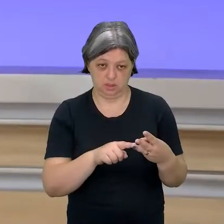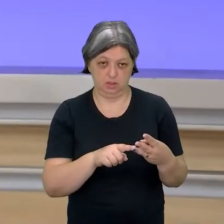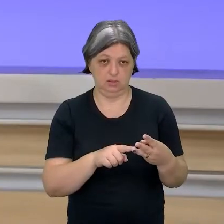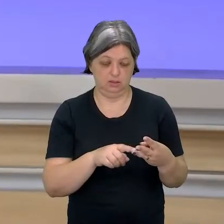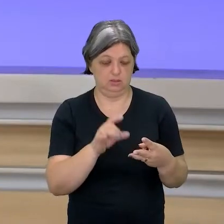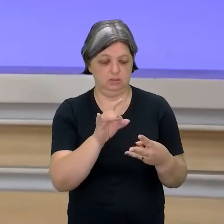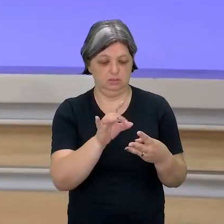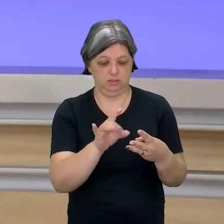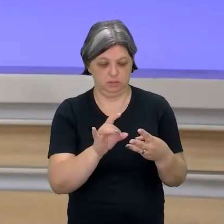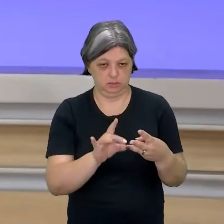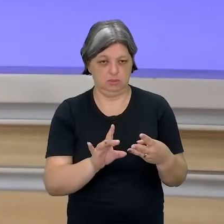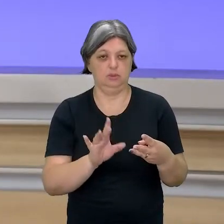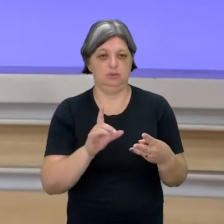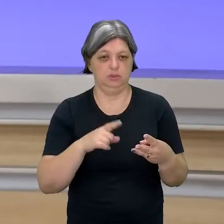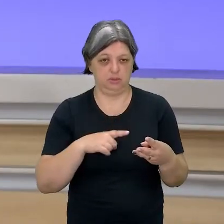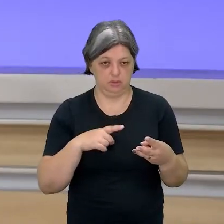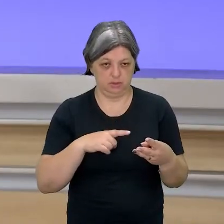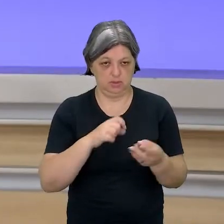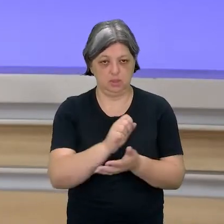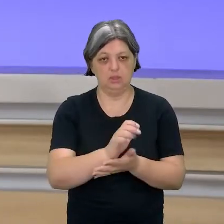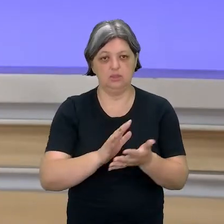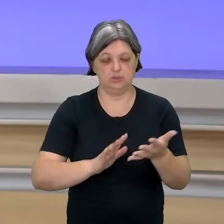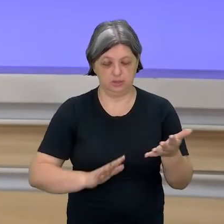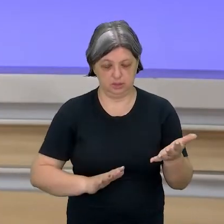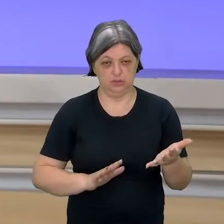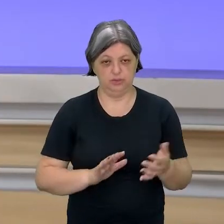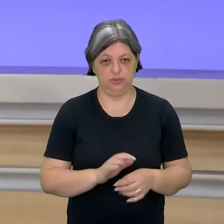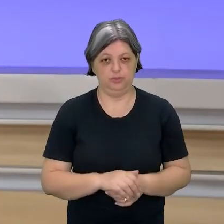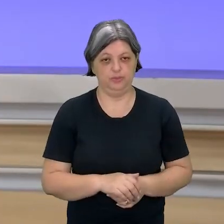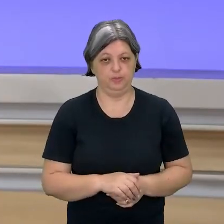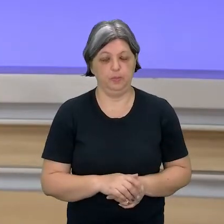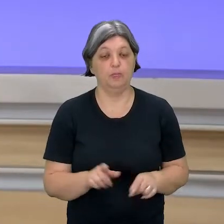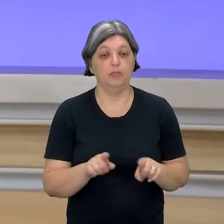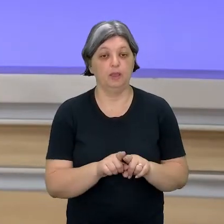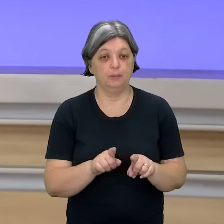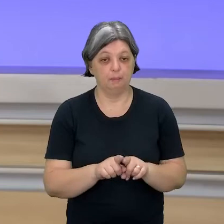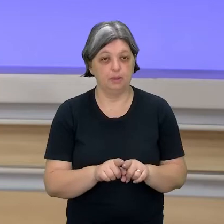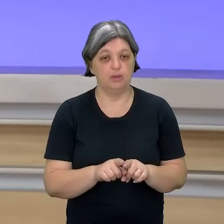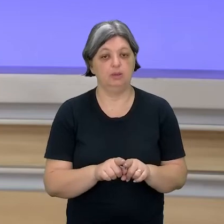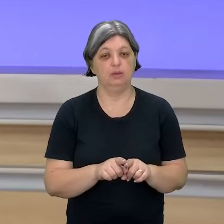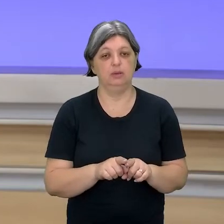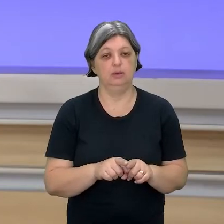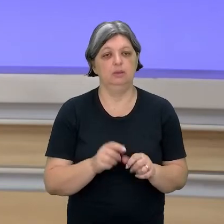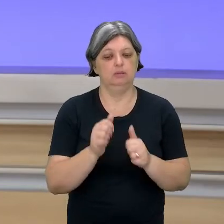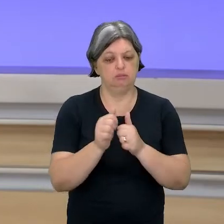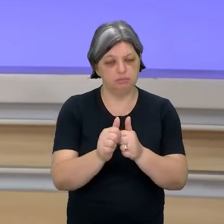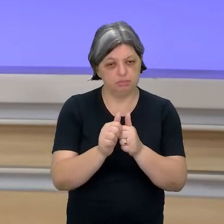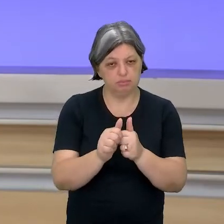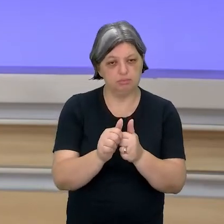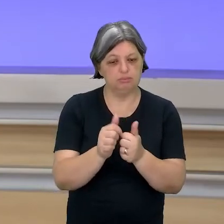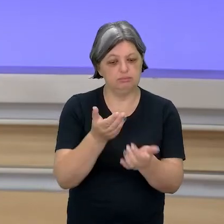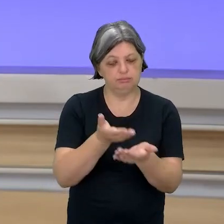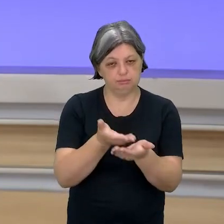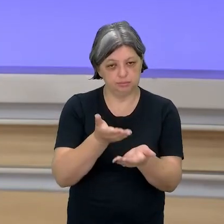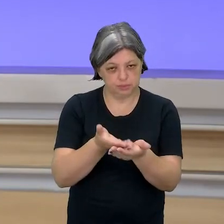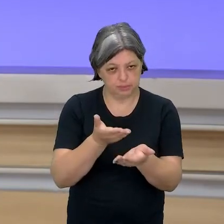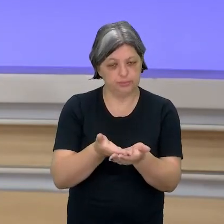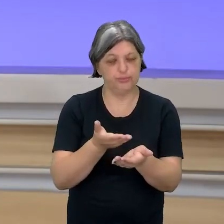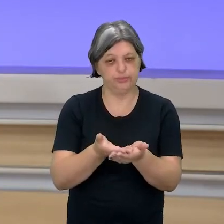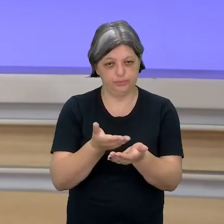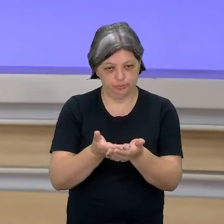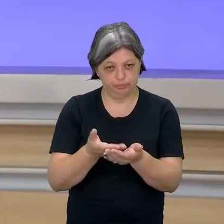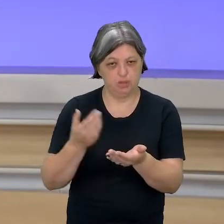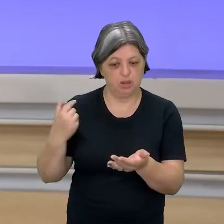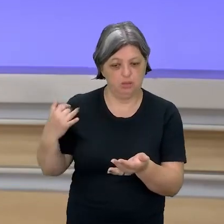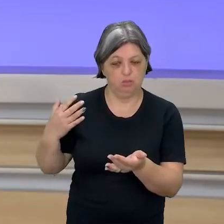presentes, então, na nossa atividade especificamente e também nos acompanharam, né, ao longo aí das nossas